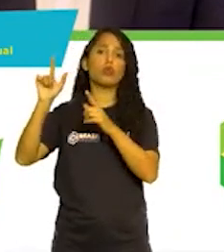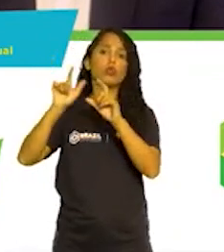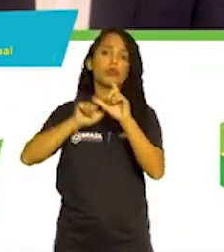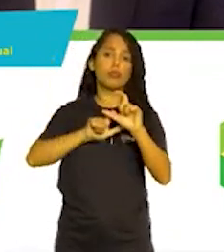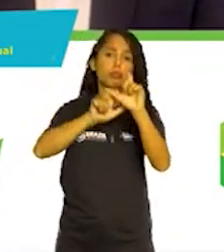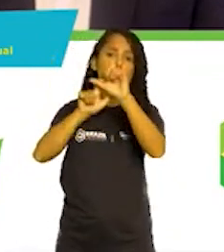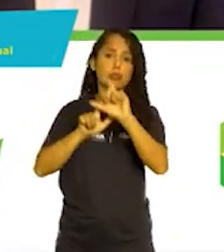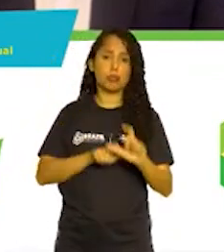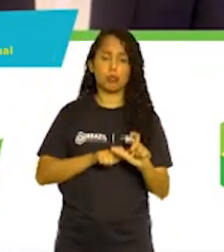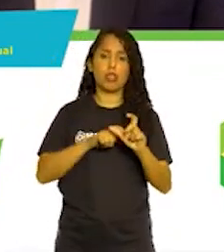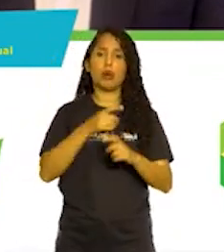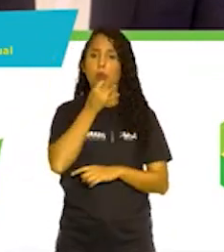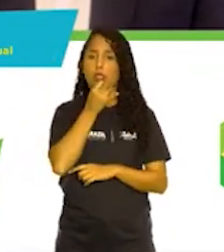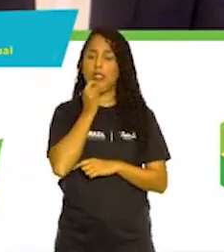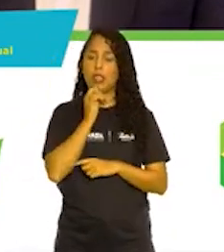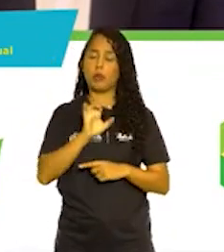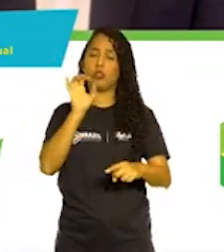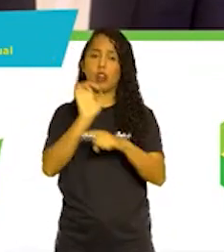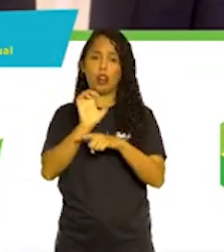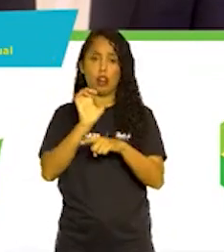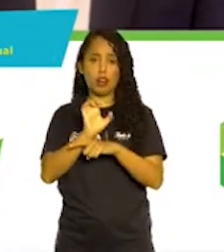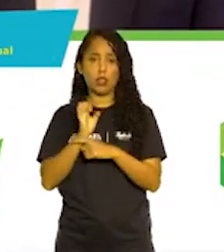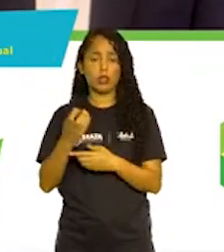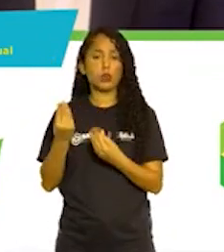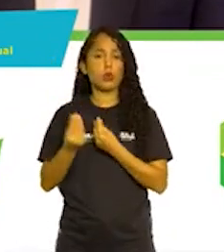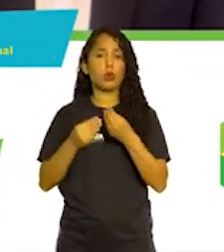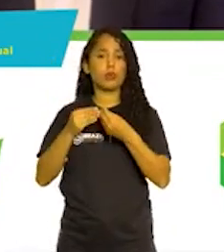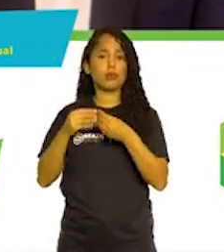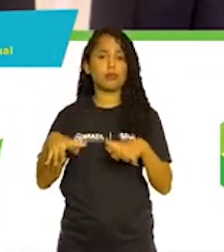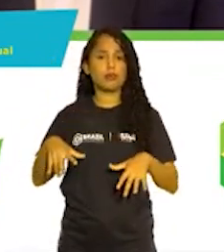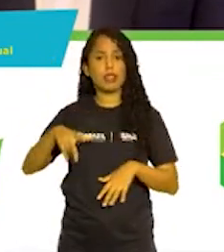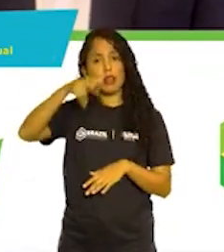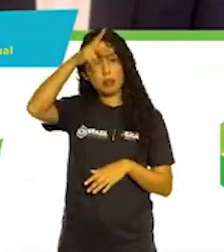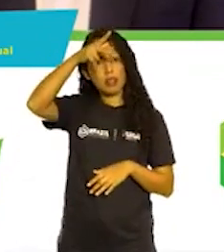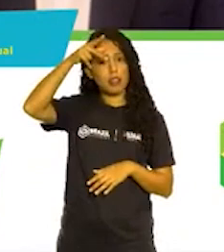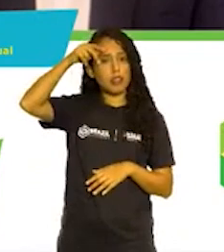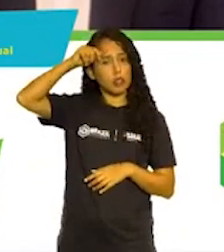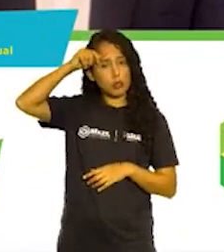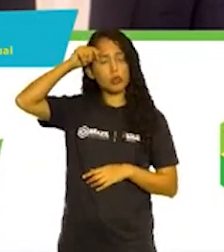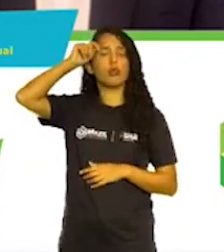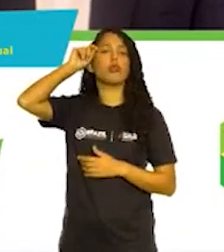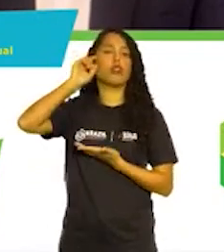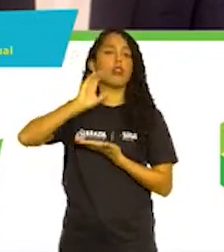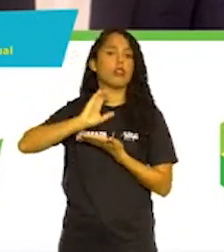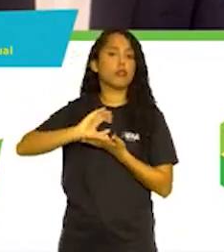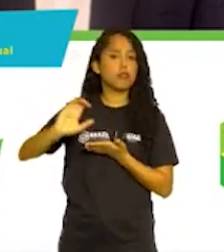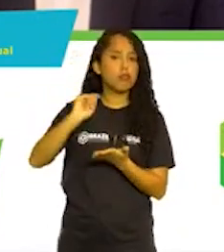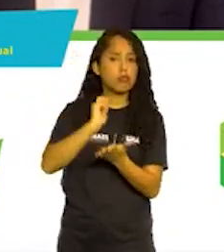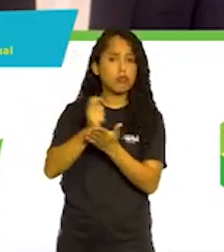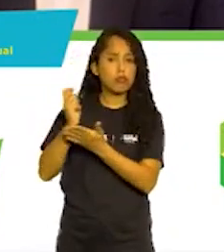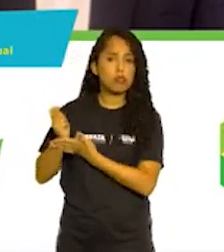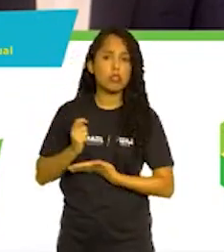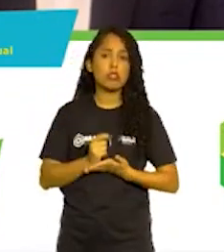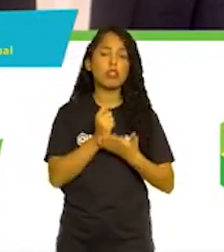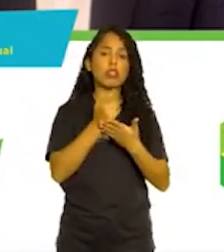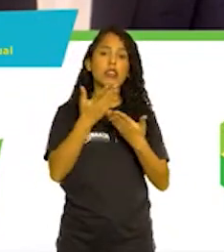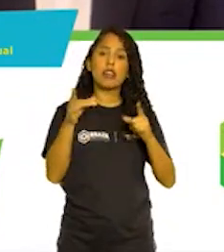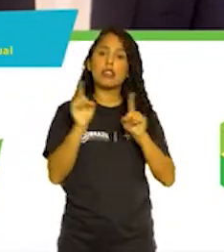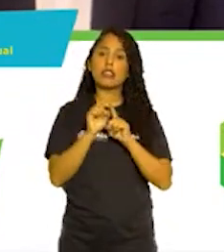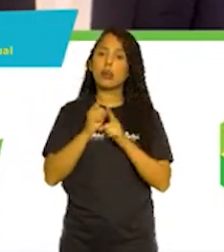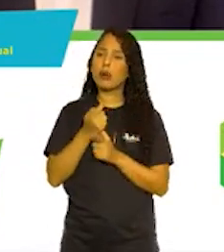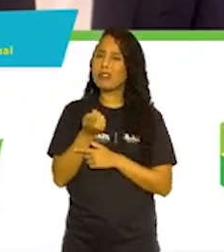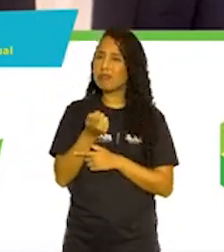Como estados gastam seus recursos, como prefeituras gastam seus recursos, há pouca interação